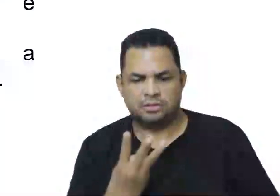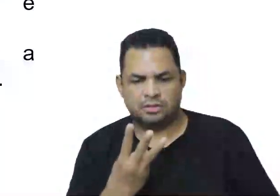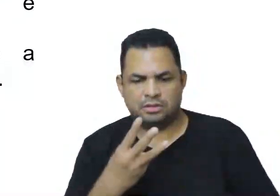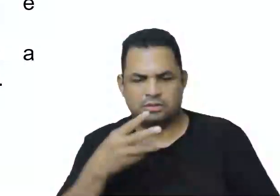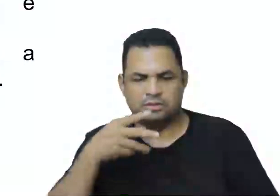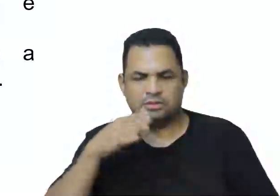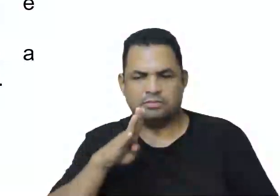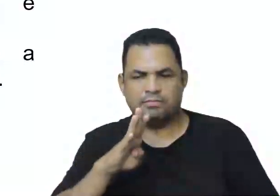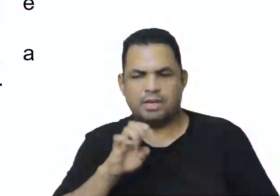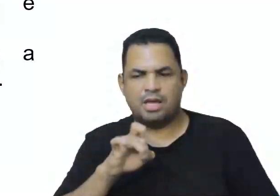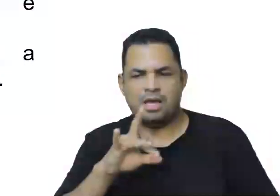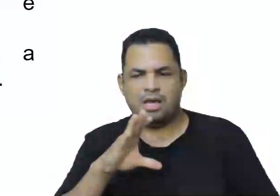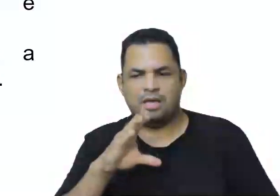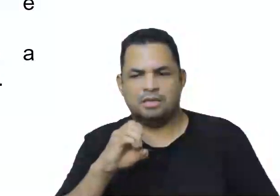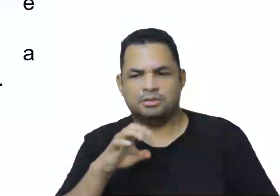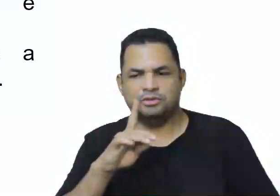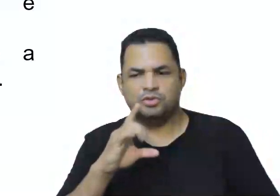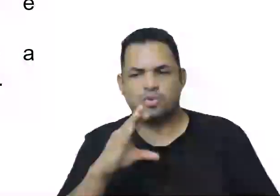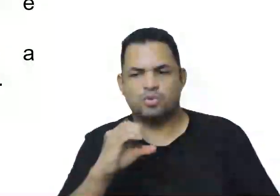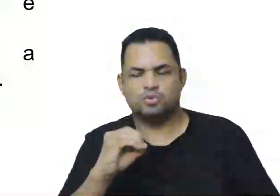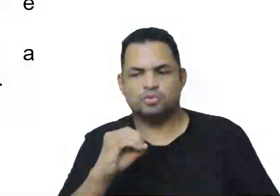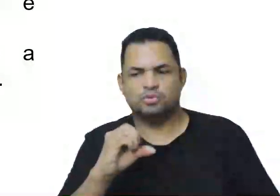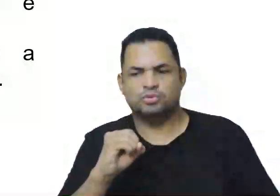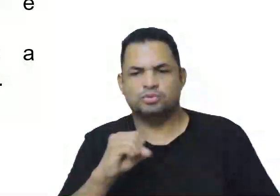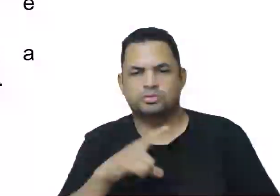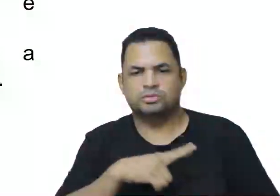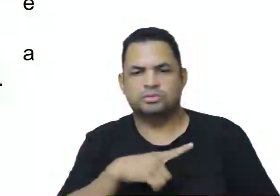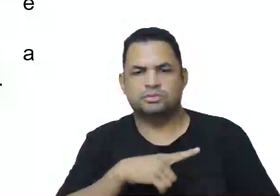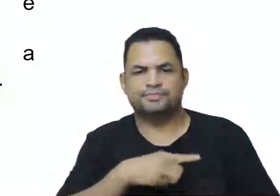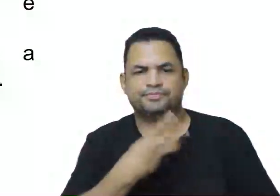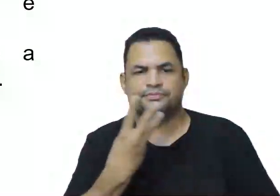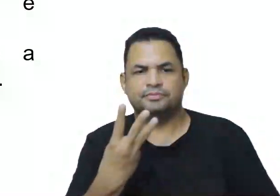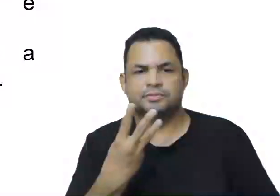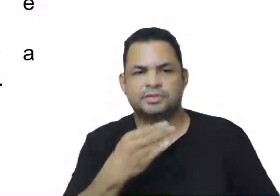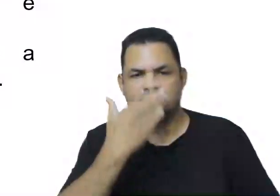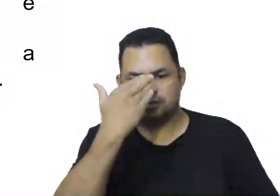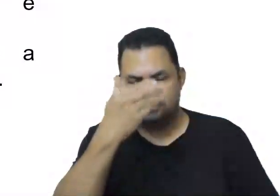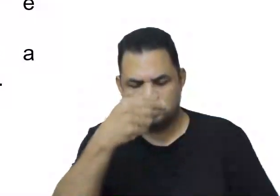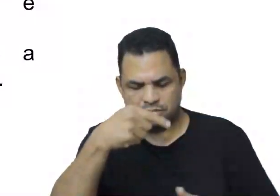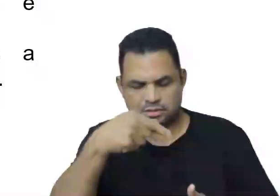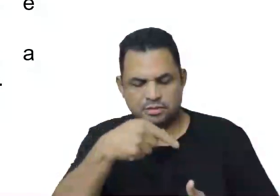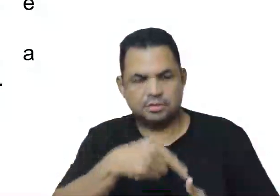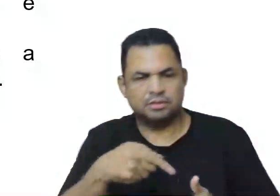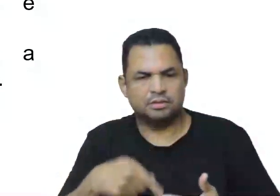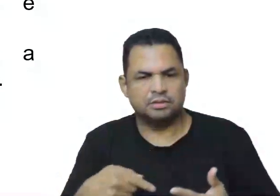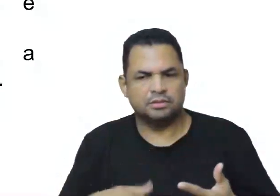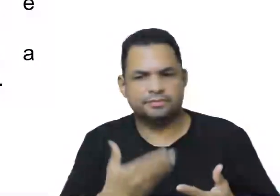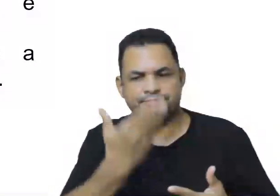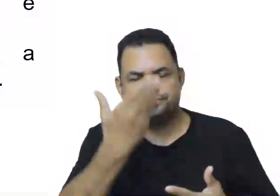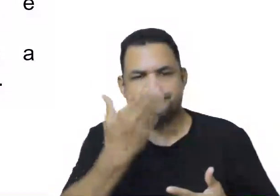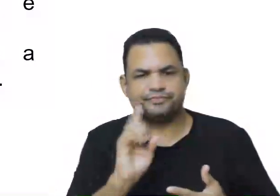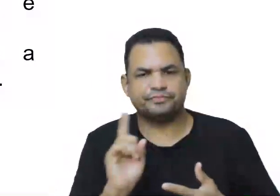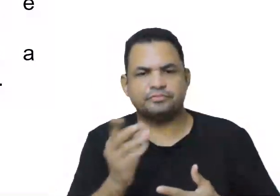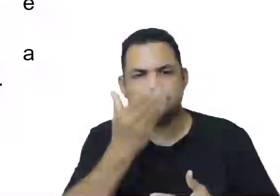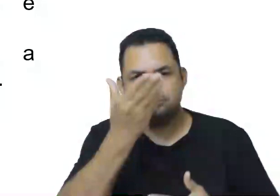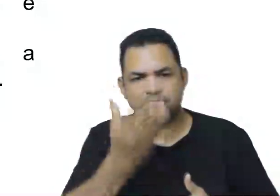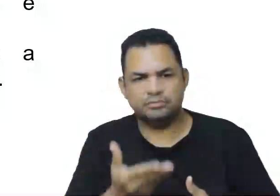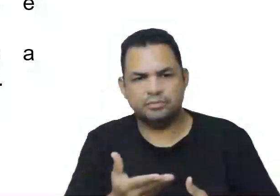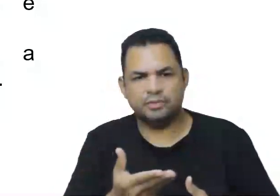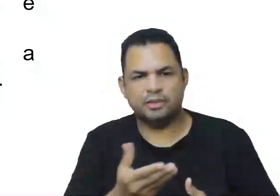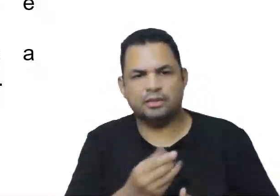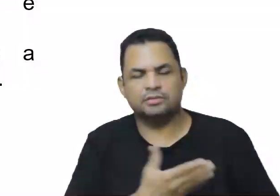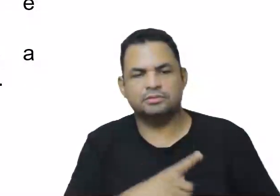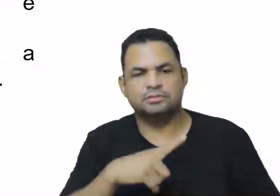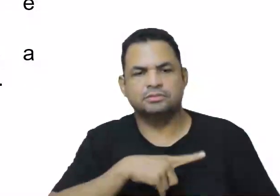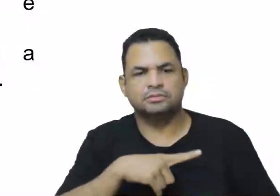triblásticos. O que são seres triblásticos, pessoal? Nós temos 3 folhetos germinativos. Cada um desses